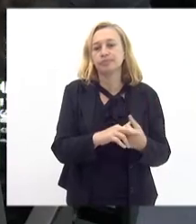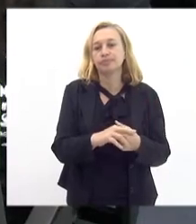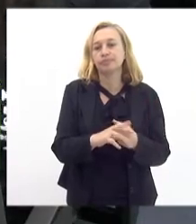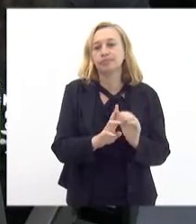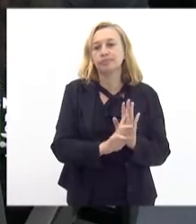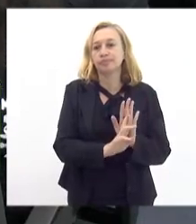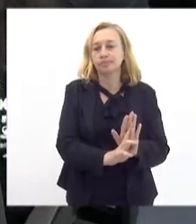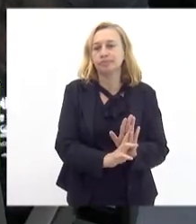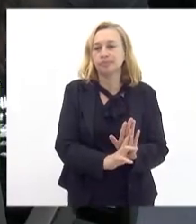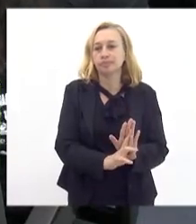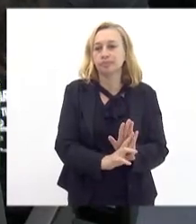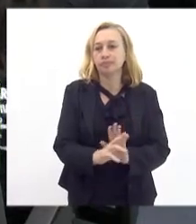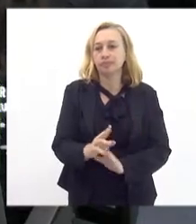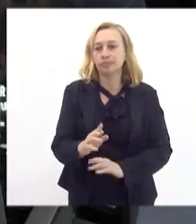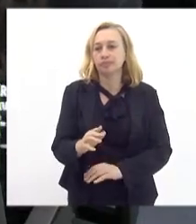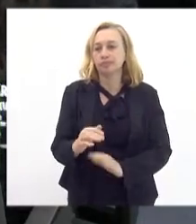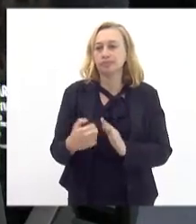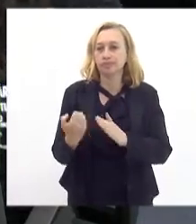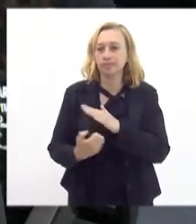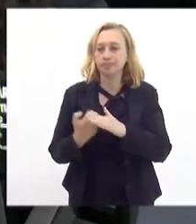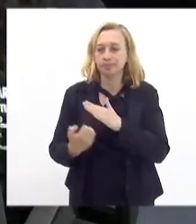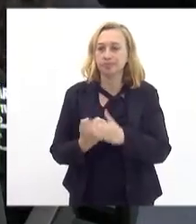E aí